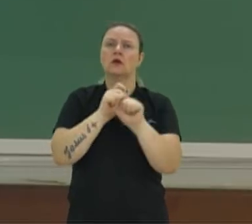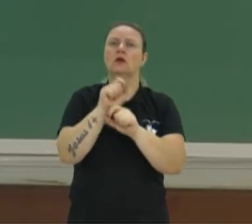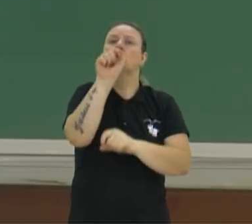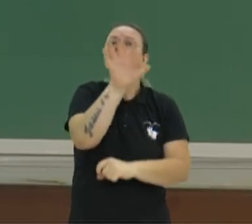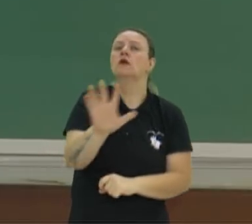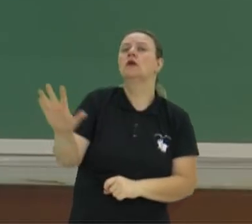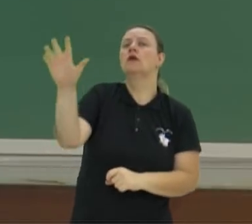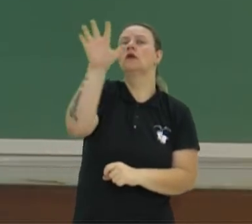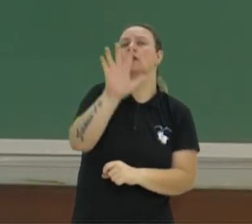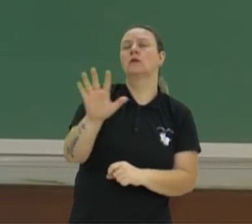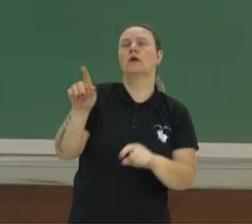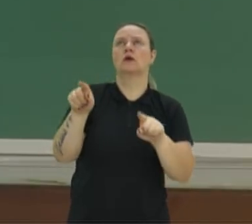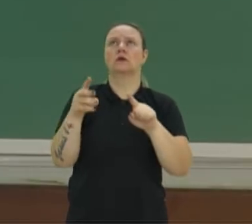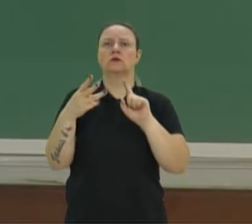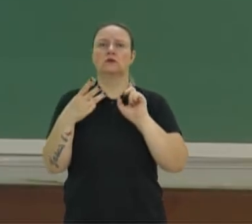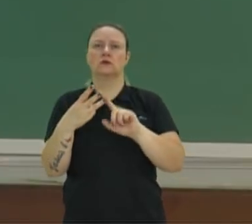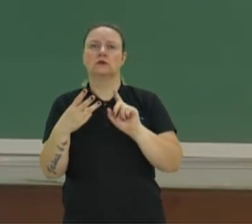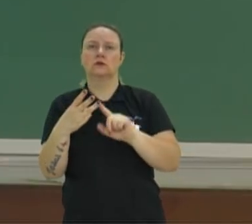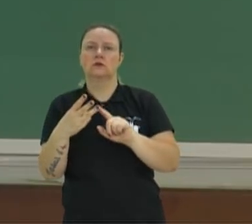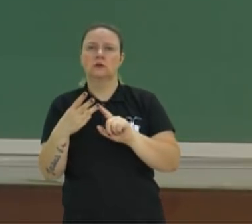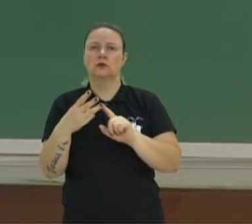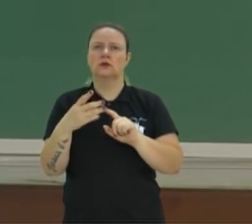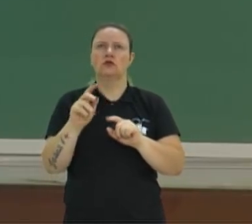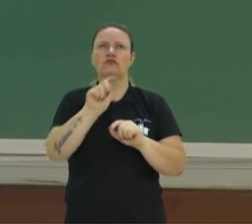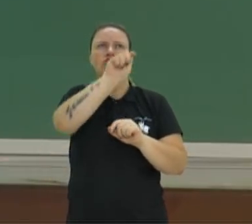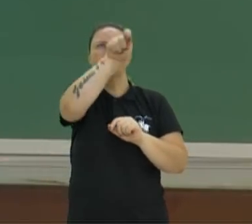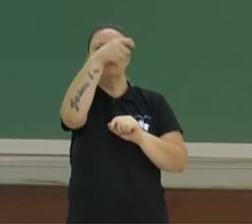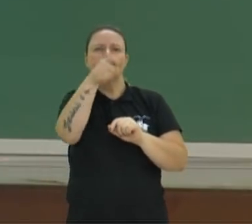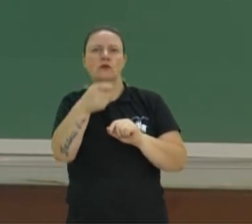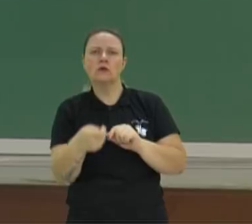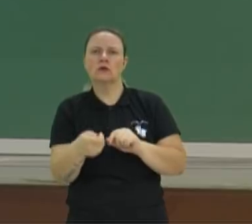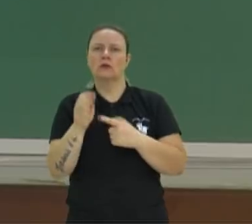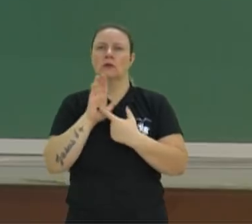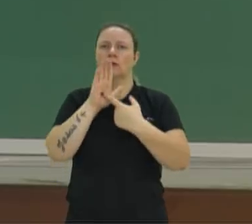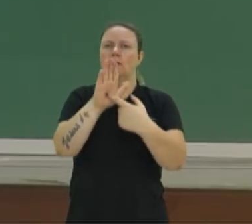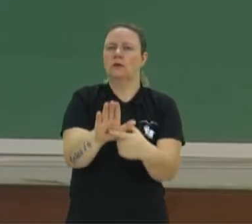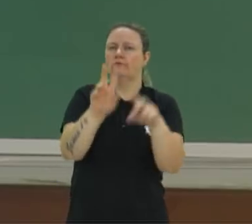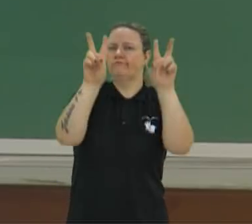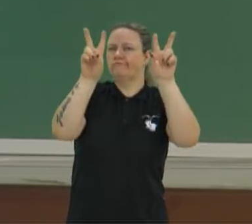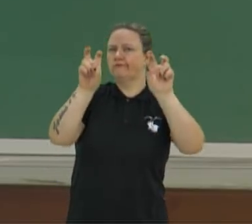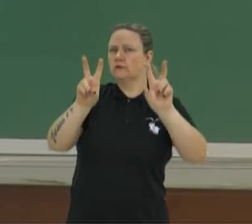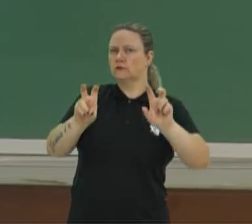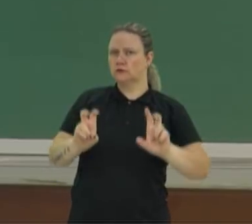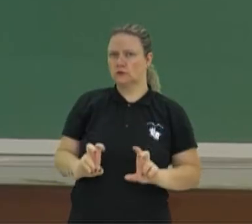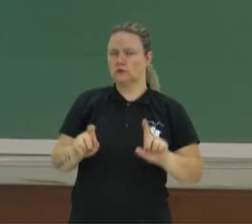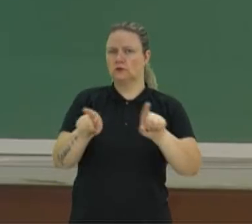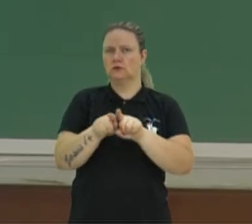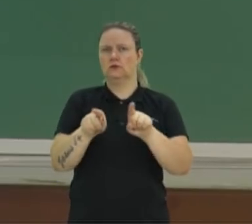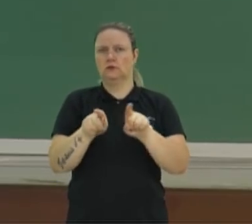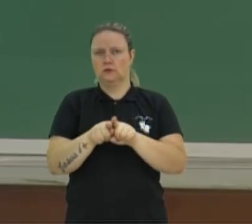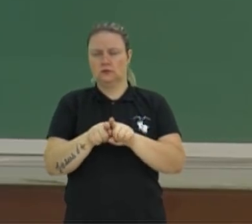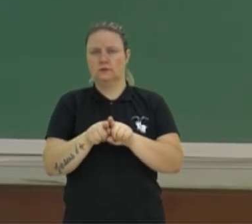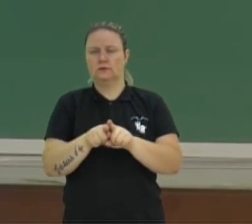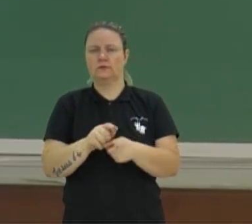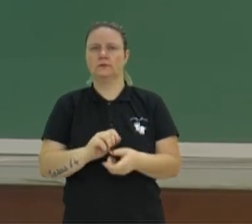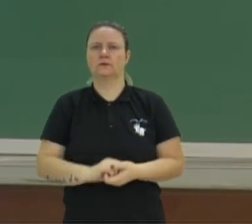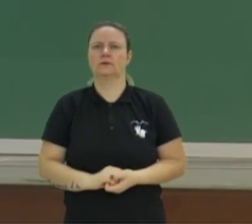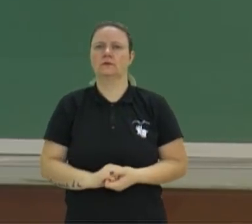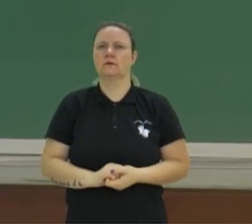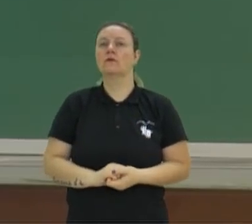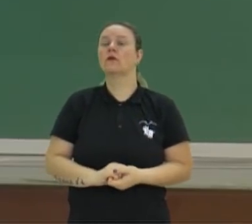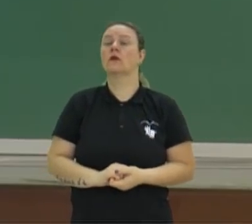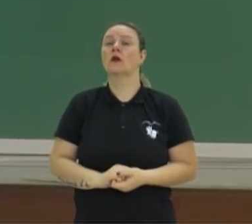imagens, tinha também os ícones ali para mostrar o assunto que estava sendo tratado naquele tópico.